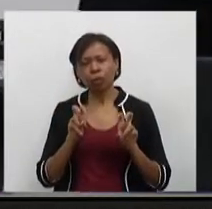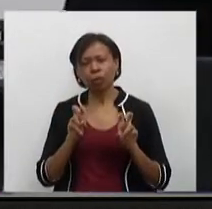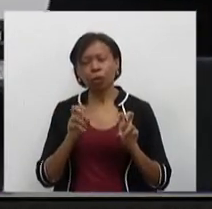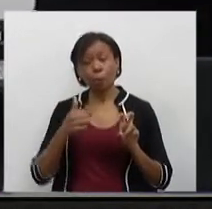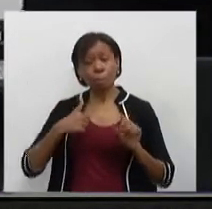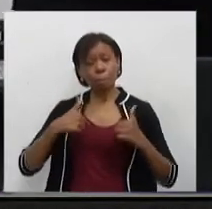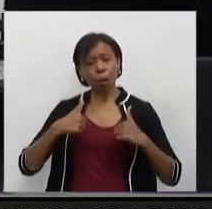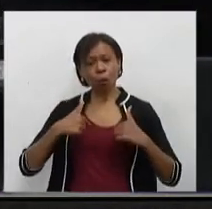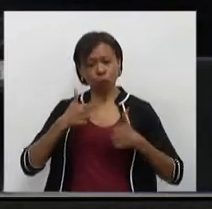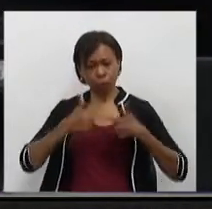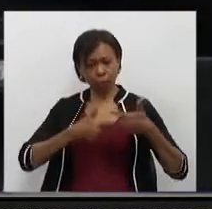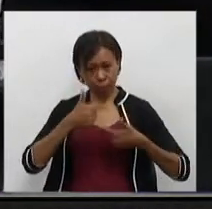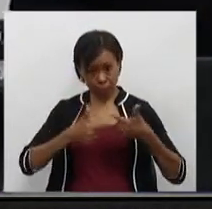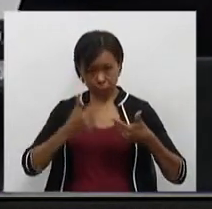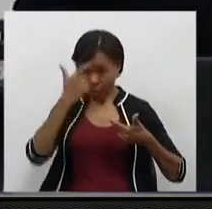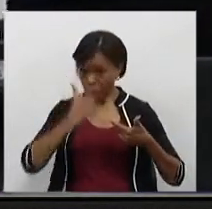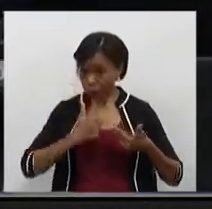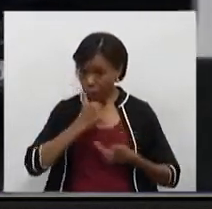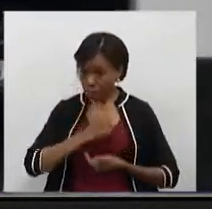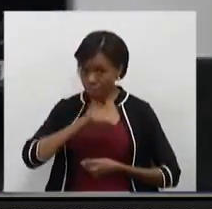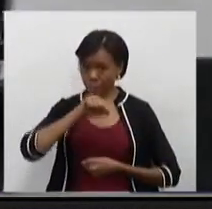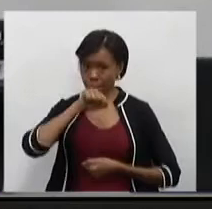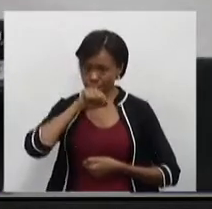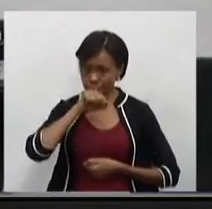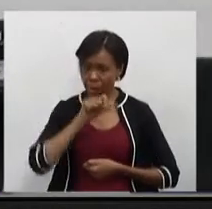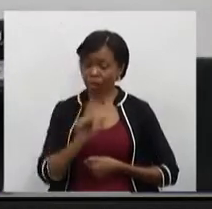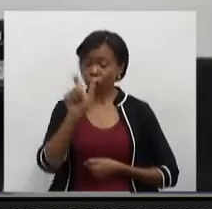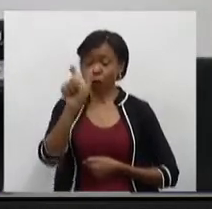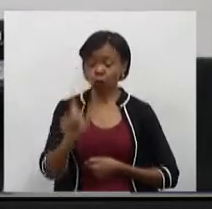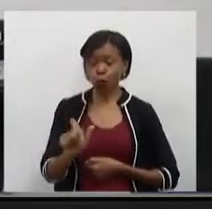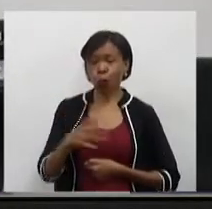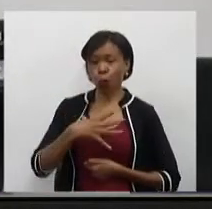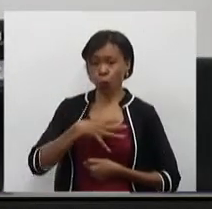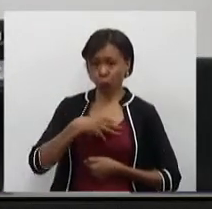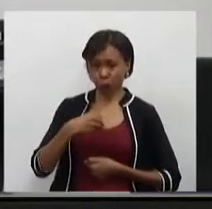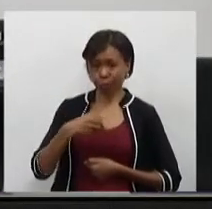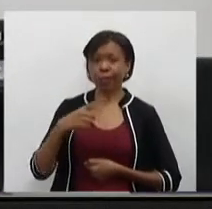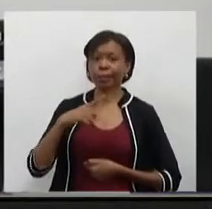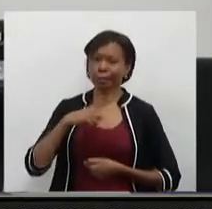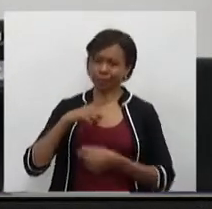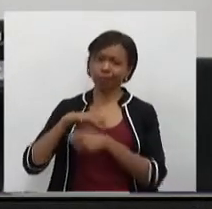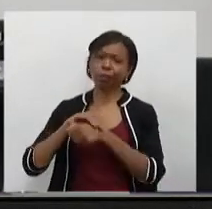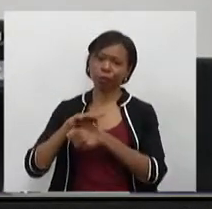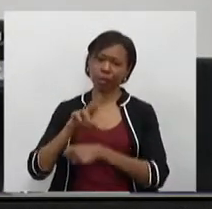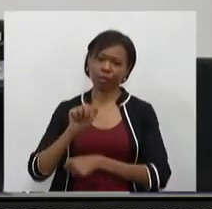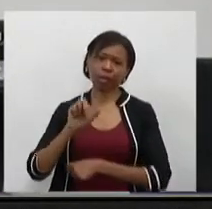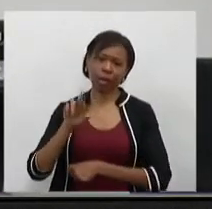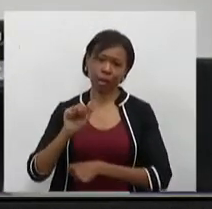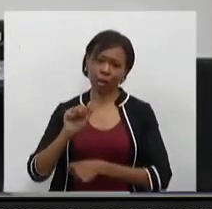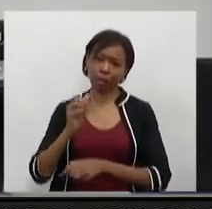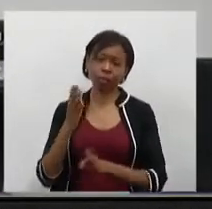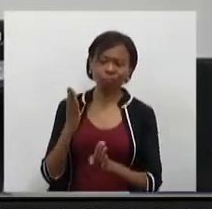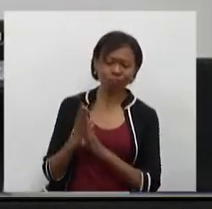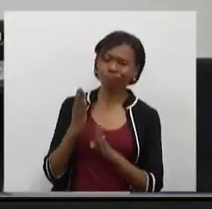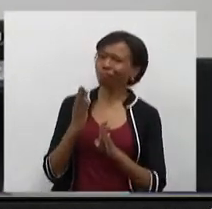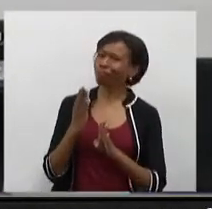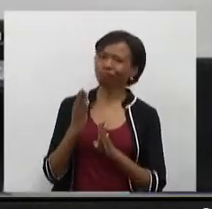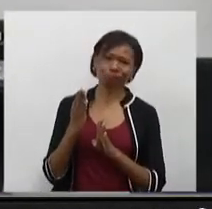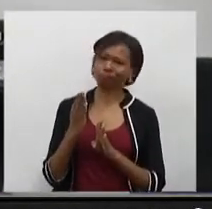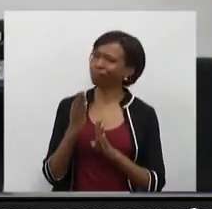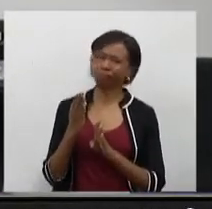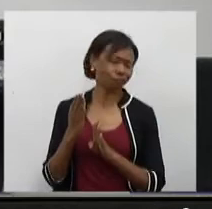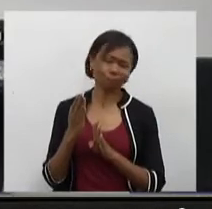atuação como mãe de uma pessoa com uma doença rara não diagnosticada,